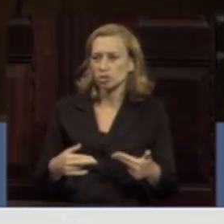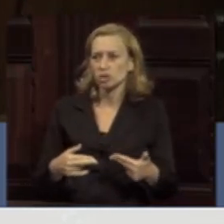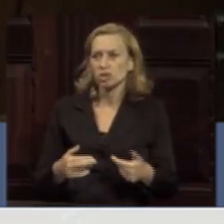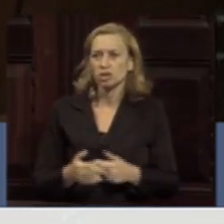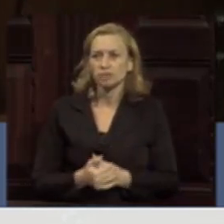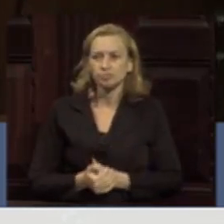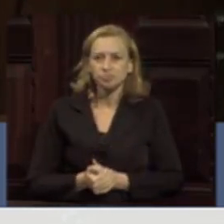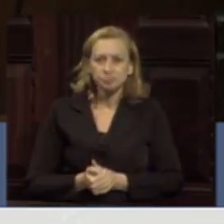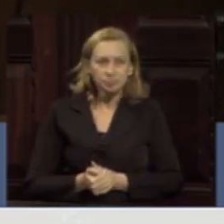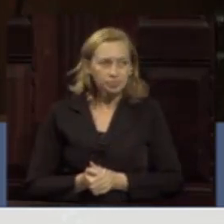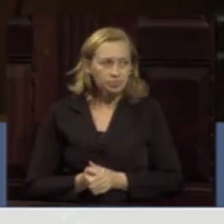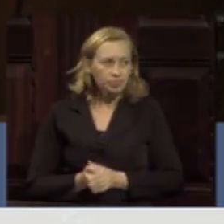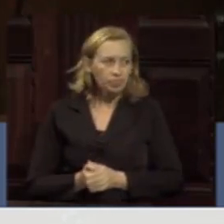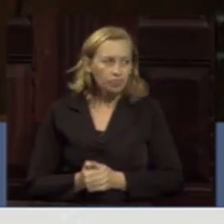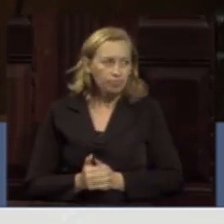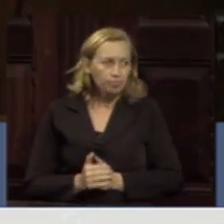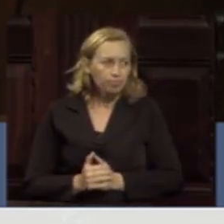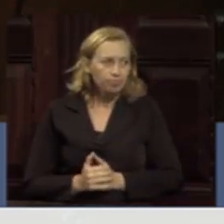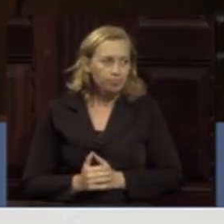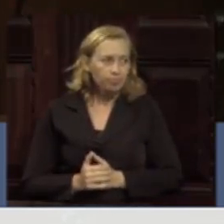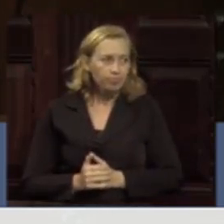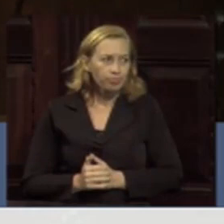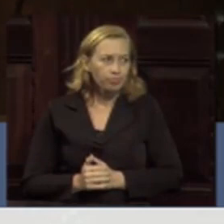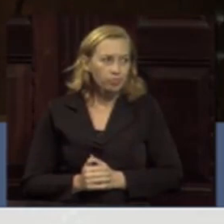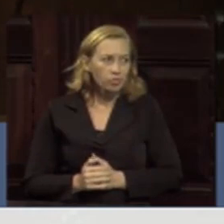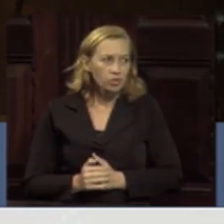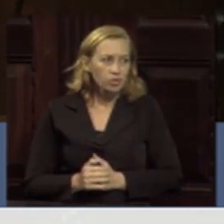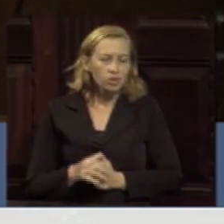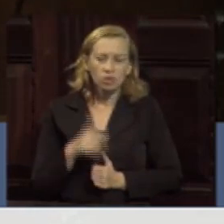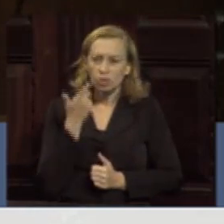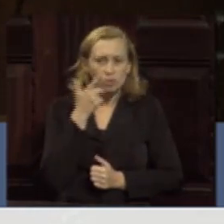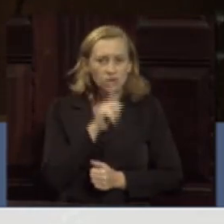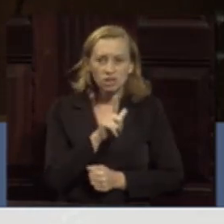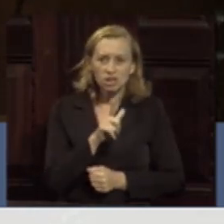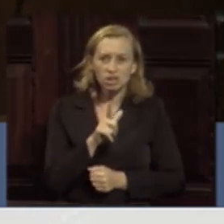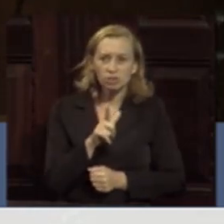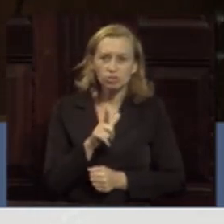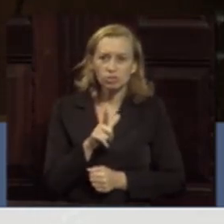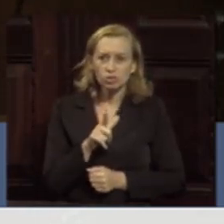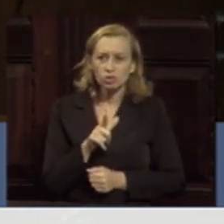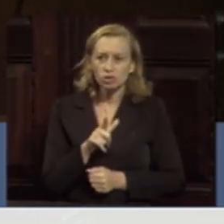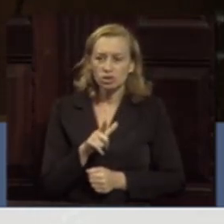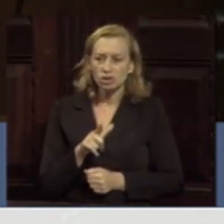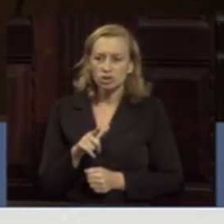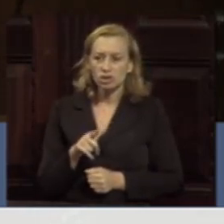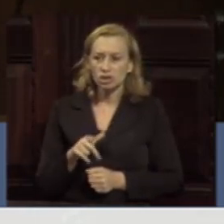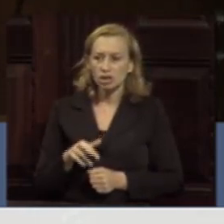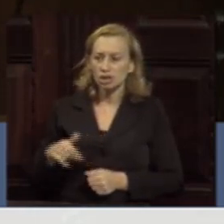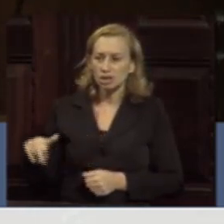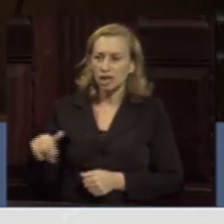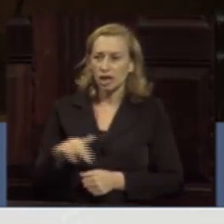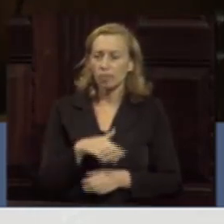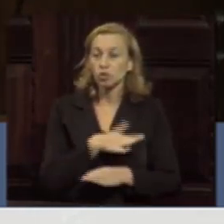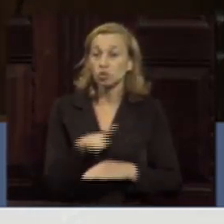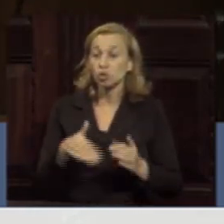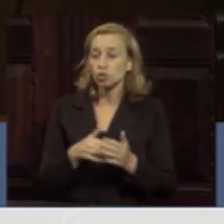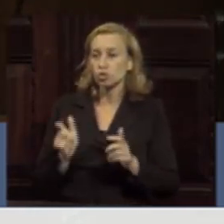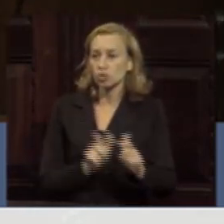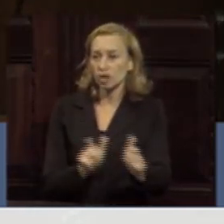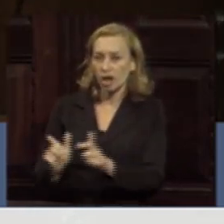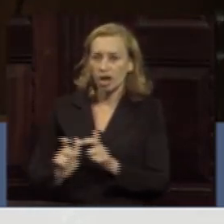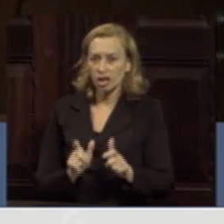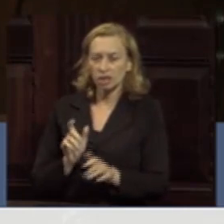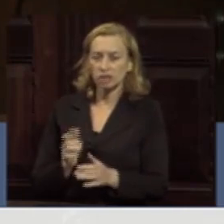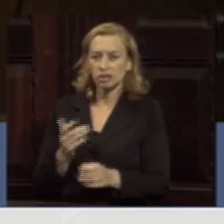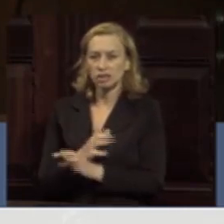não pôde andar, infelizmente nós não conseguimos fazer com que o senhor tivesse realmente uma amplitude